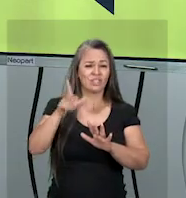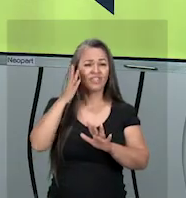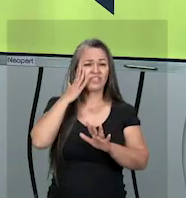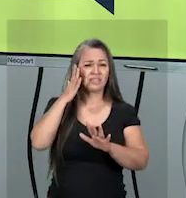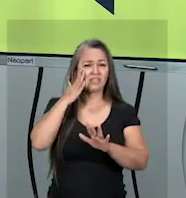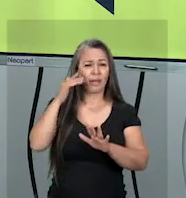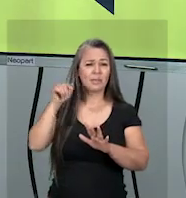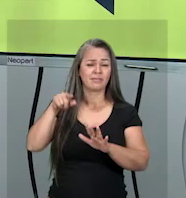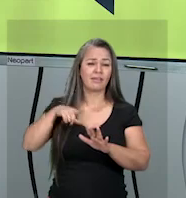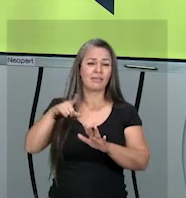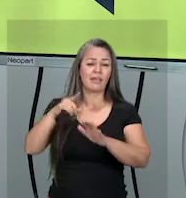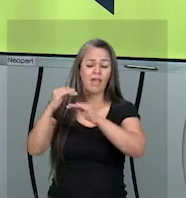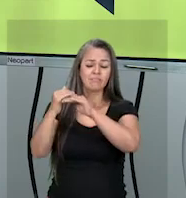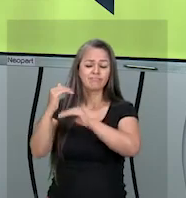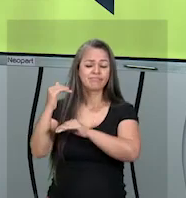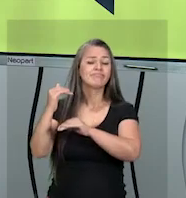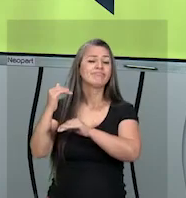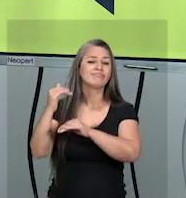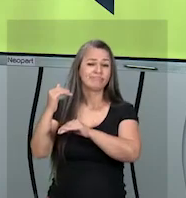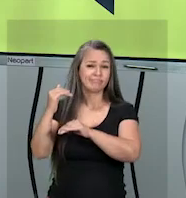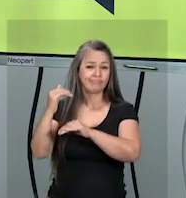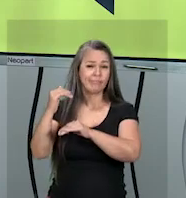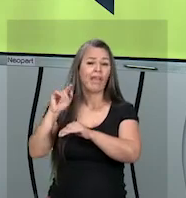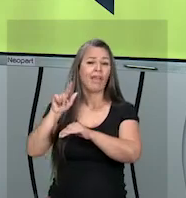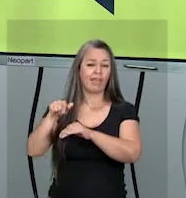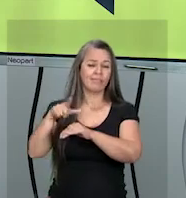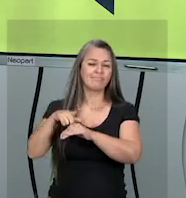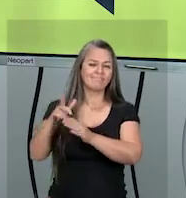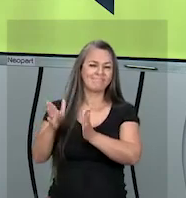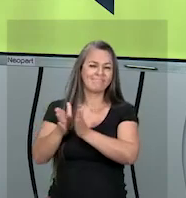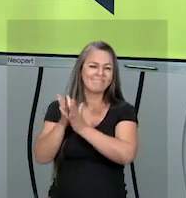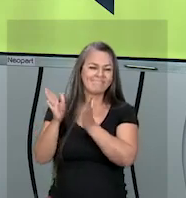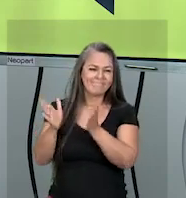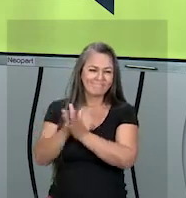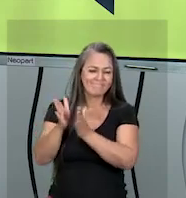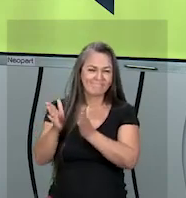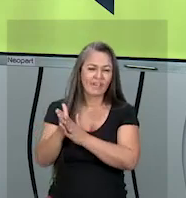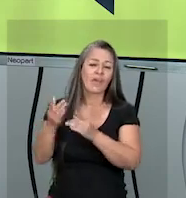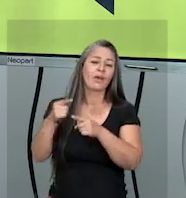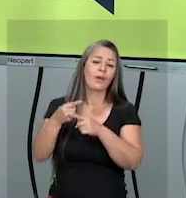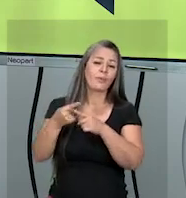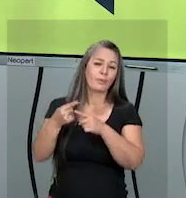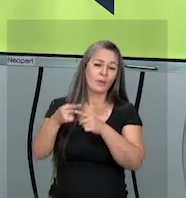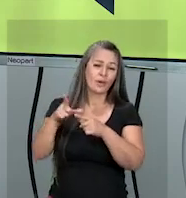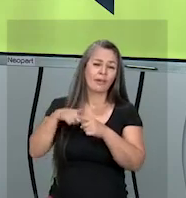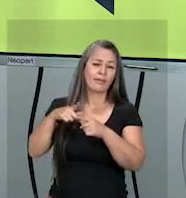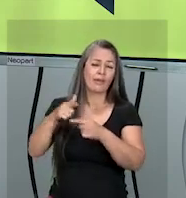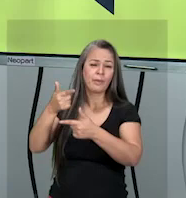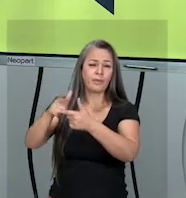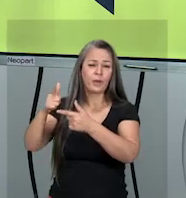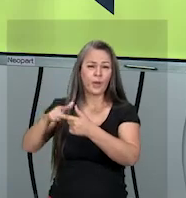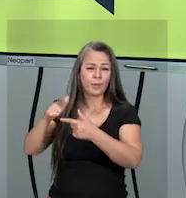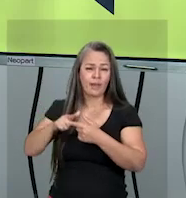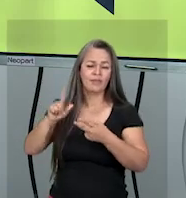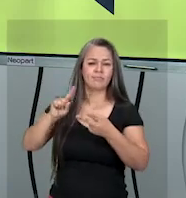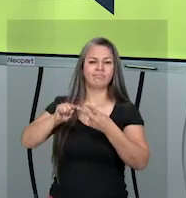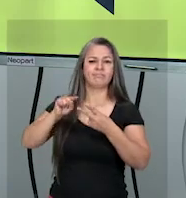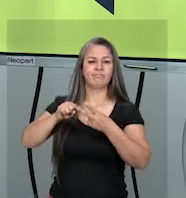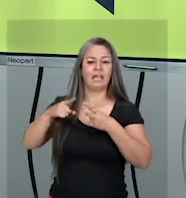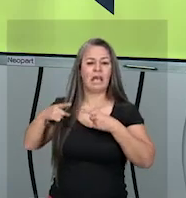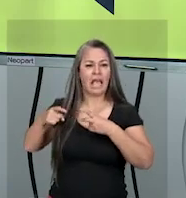dessa desigualdade socioeconômica que o continente africano vive, guerras civis, né, perseguições